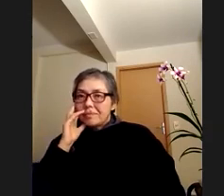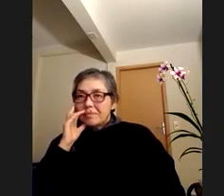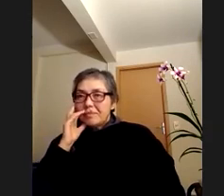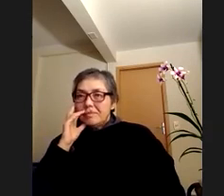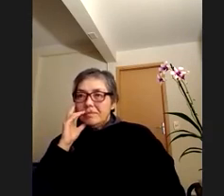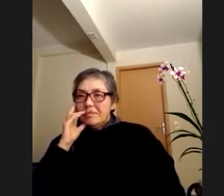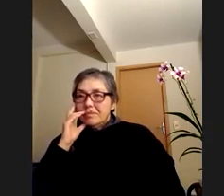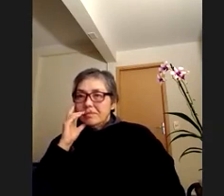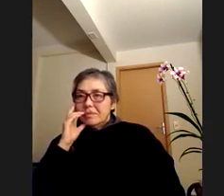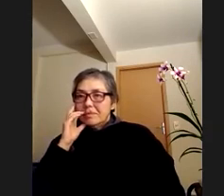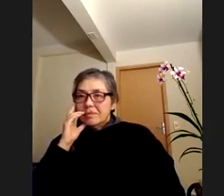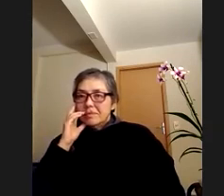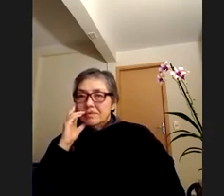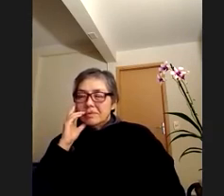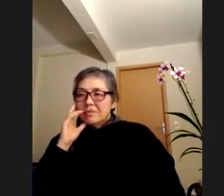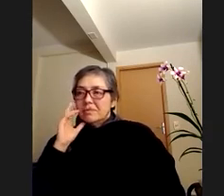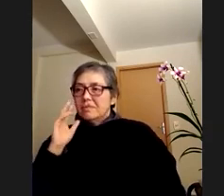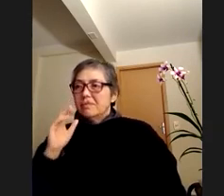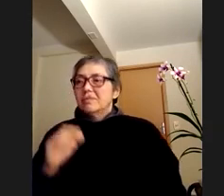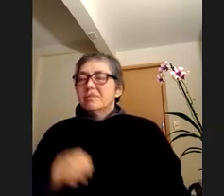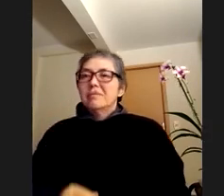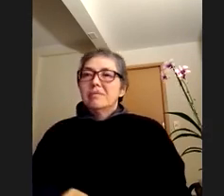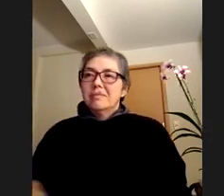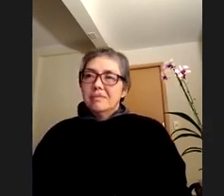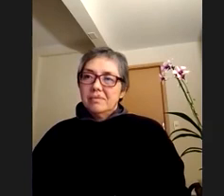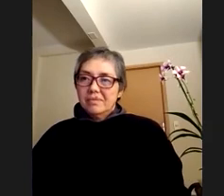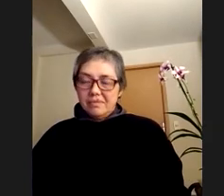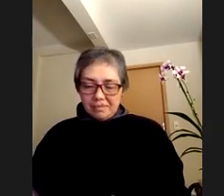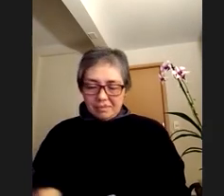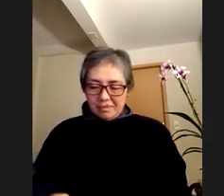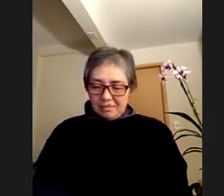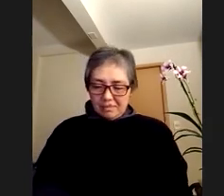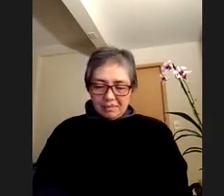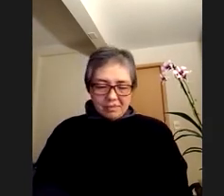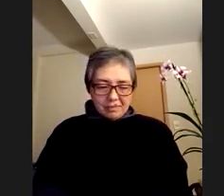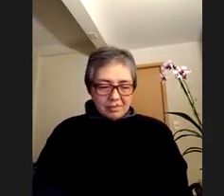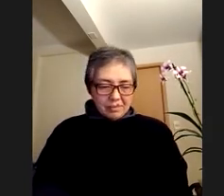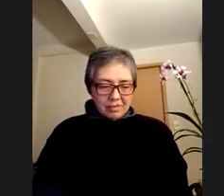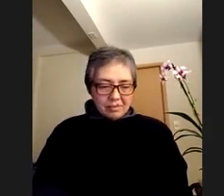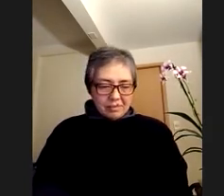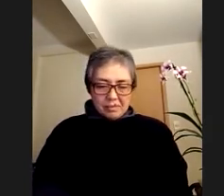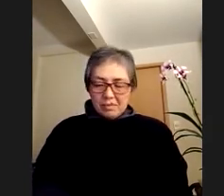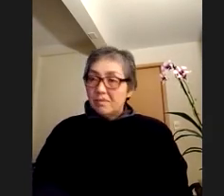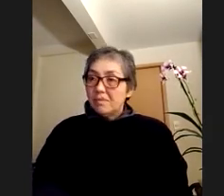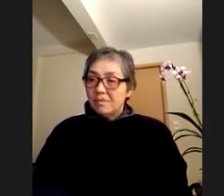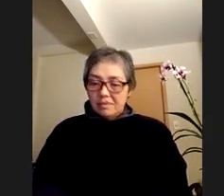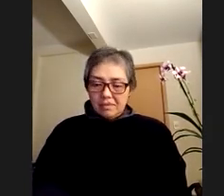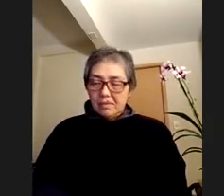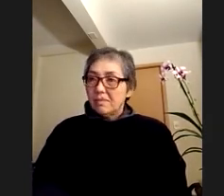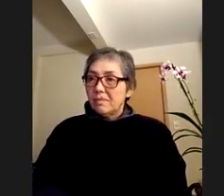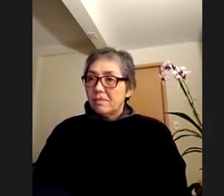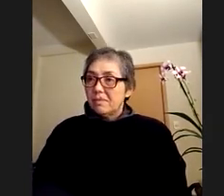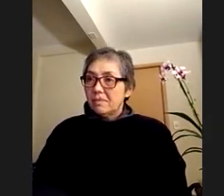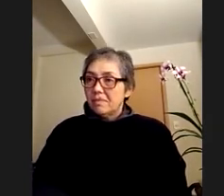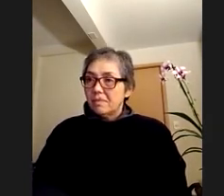seja, previsto para terminar às 19h30. Né? Agora são 19h34. Então, vamos